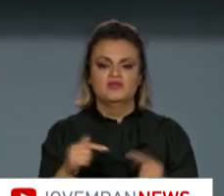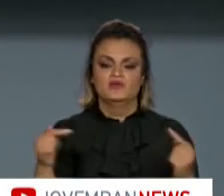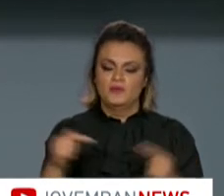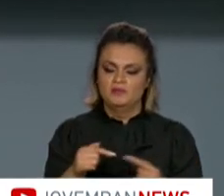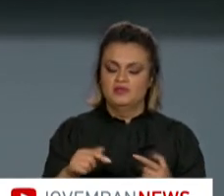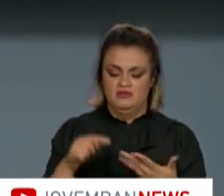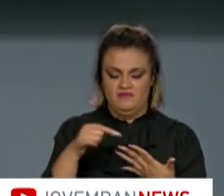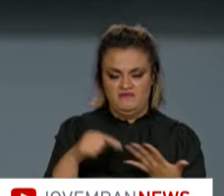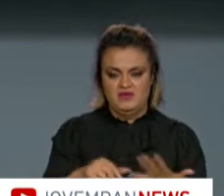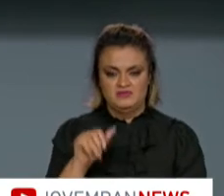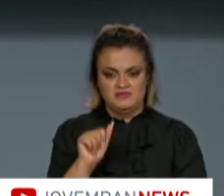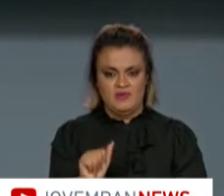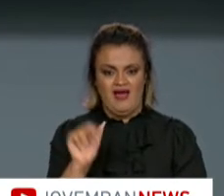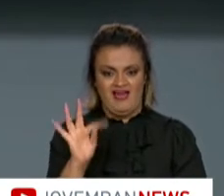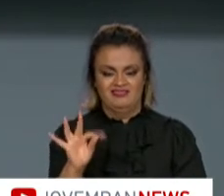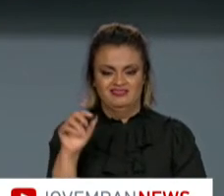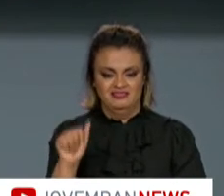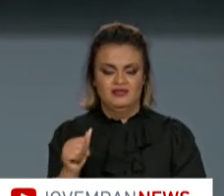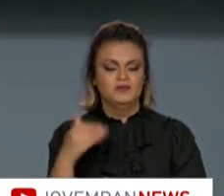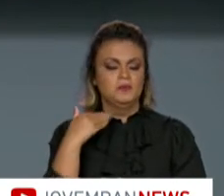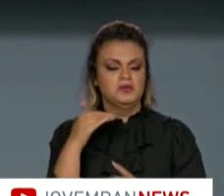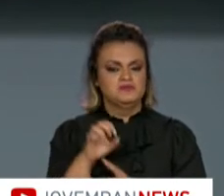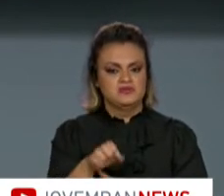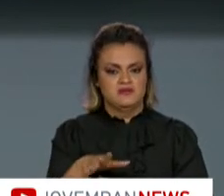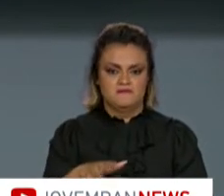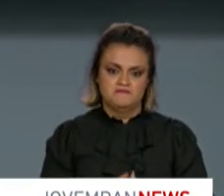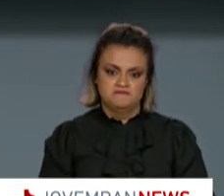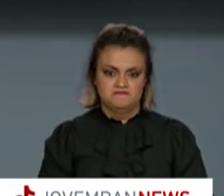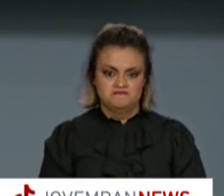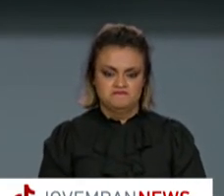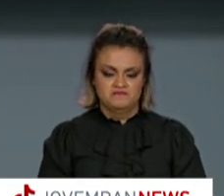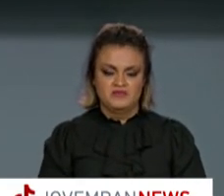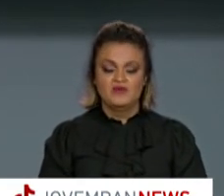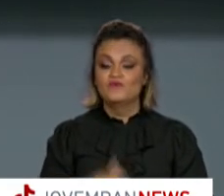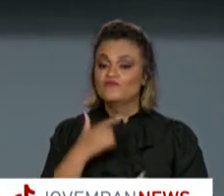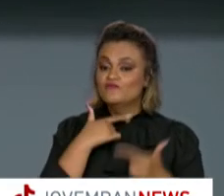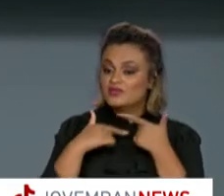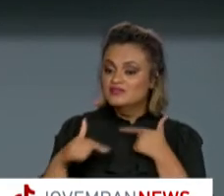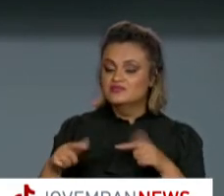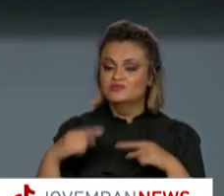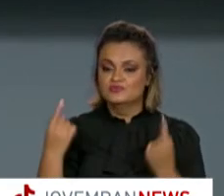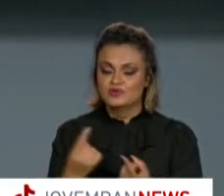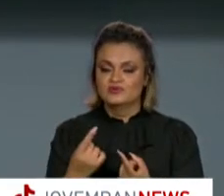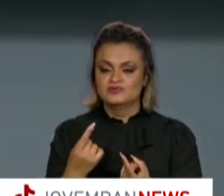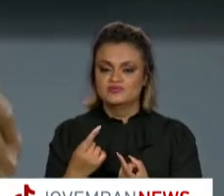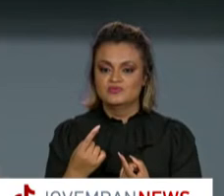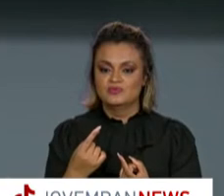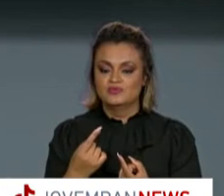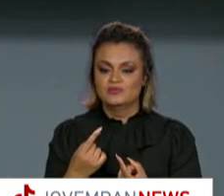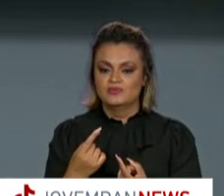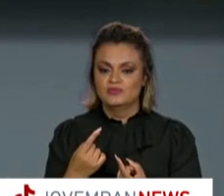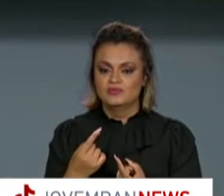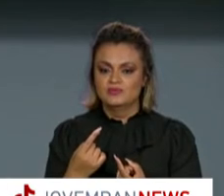previsto nas atas do Banco Central. Então, o nosso desejo é que,